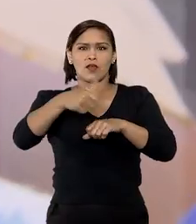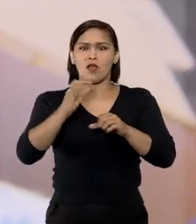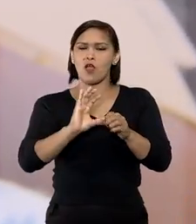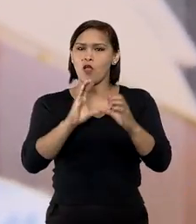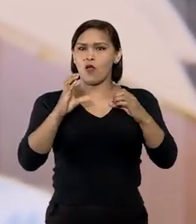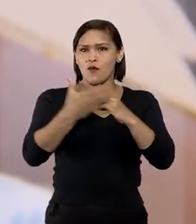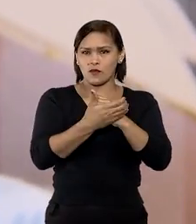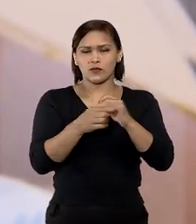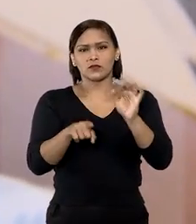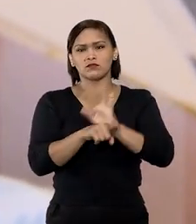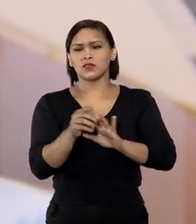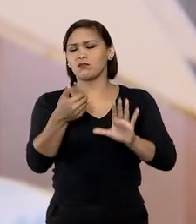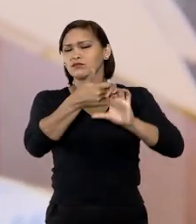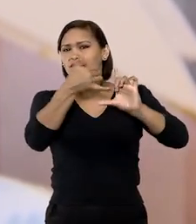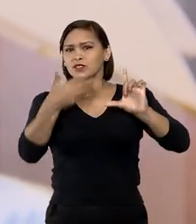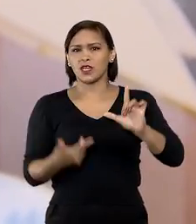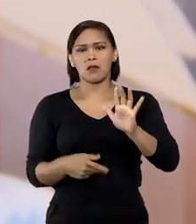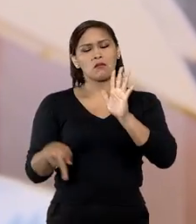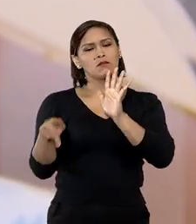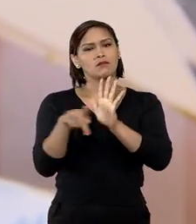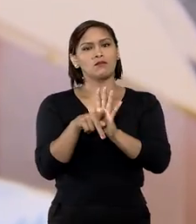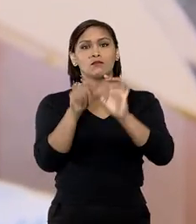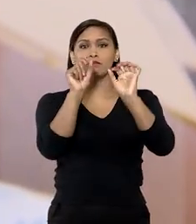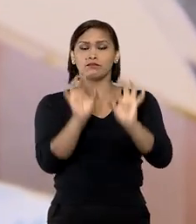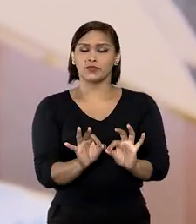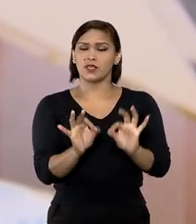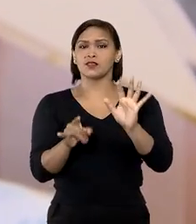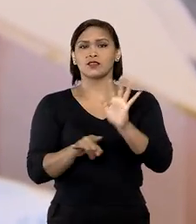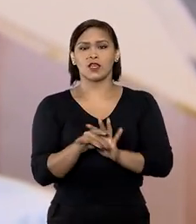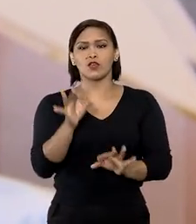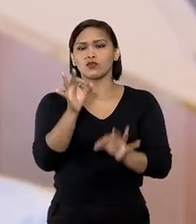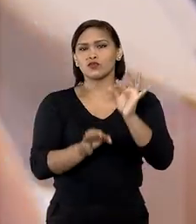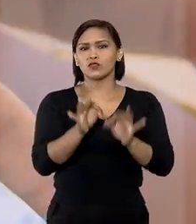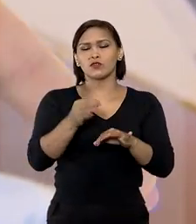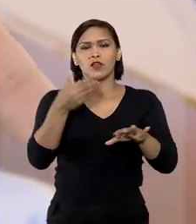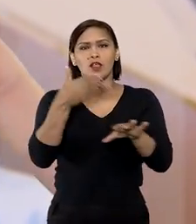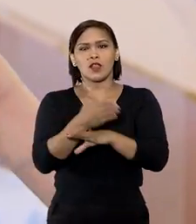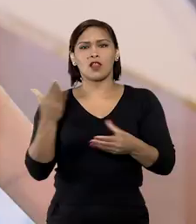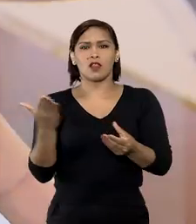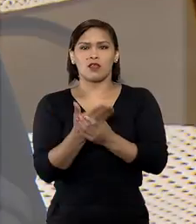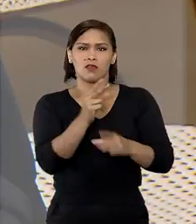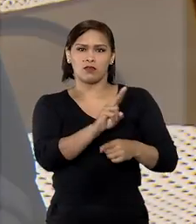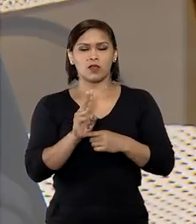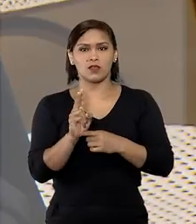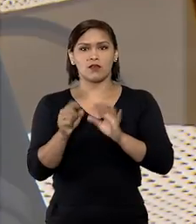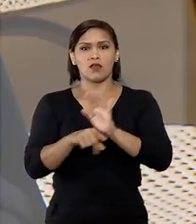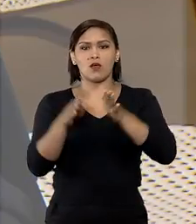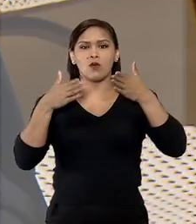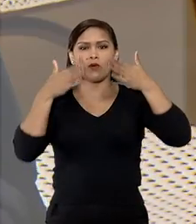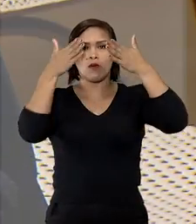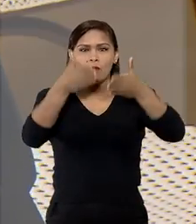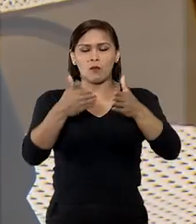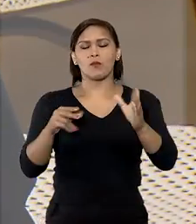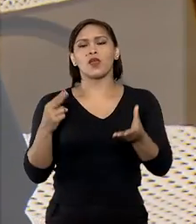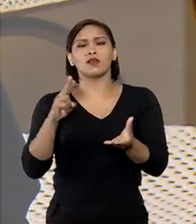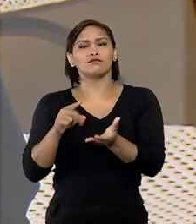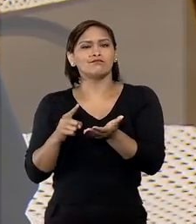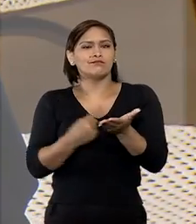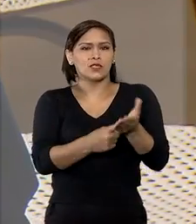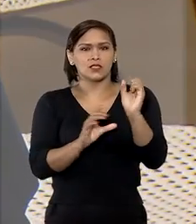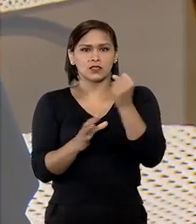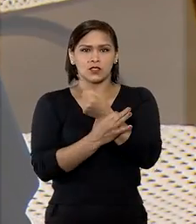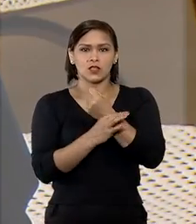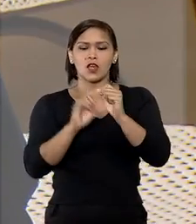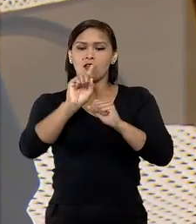não caracterizam um direito líquido e certo que justifiquem o deferimento da liminar o mérito do mandado de segurança